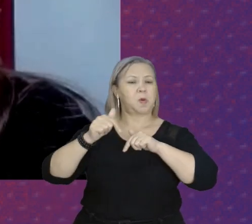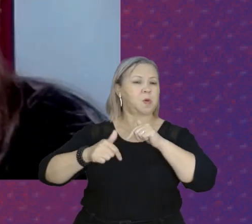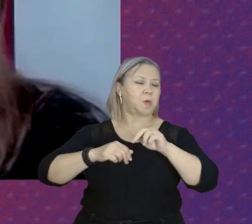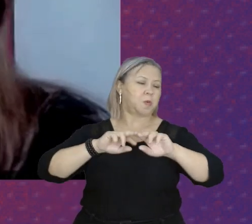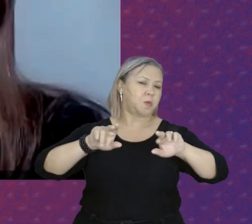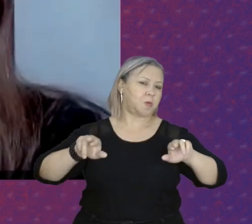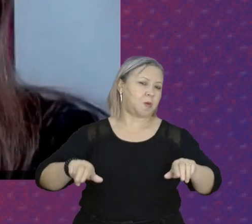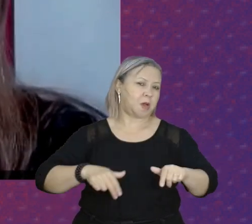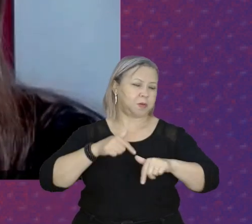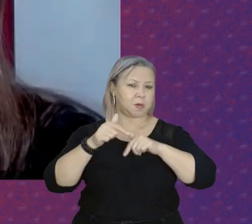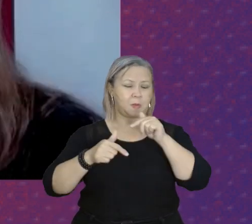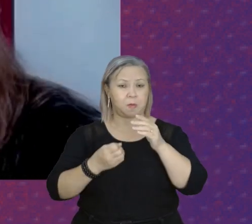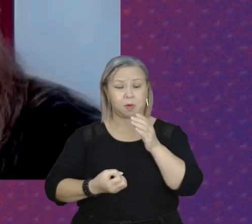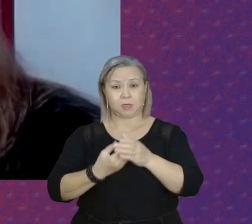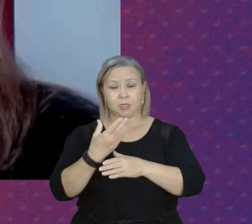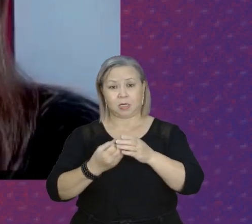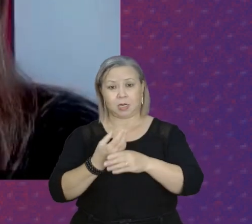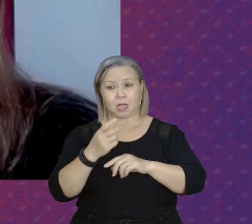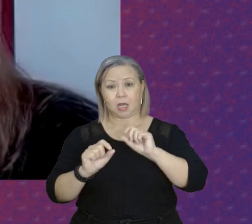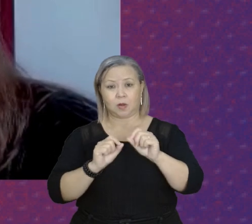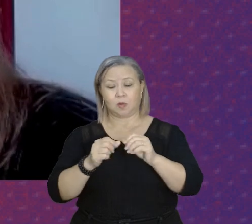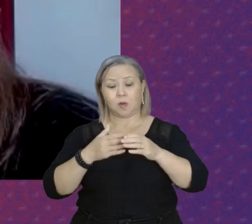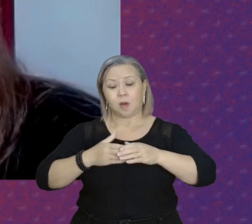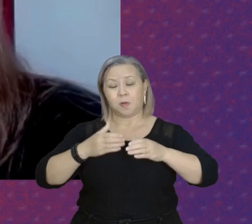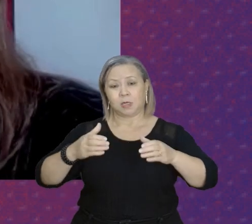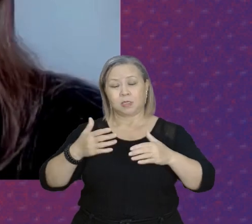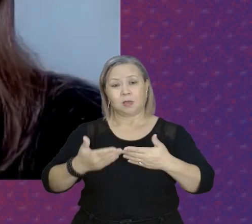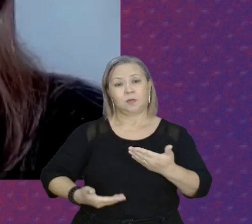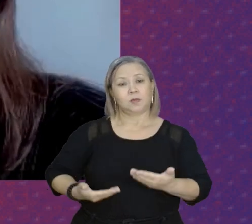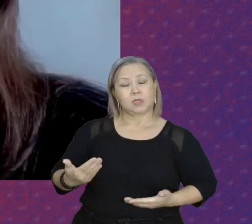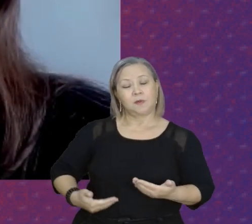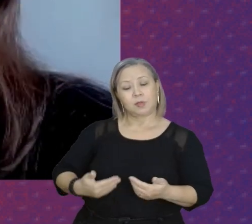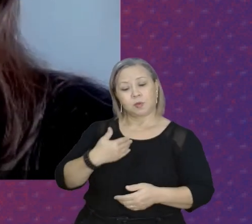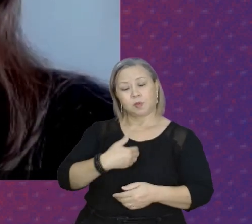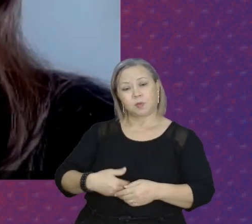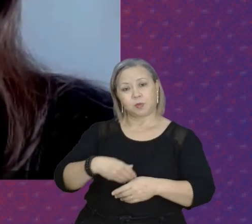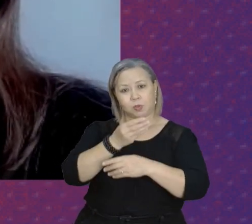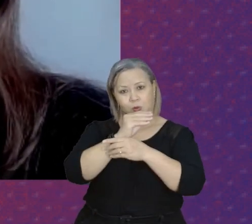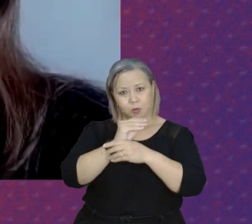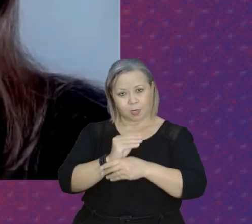ser gerados com a ampliação de serviços públicos de cuidado.